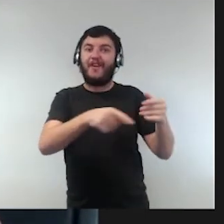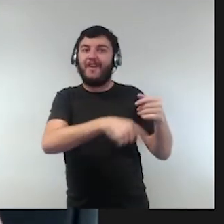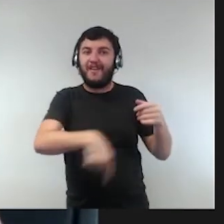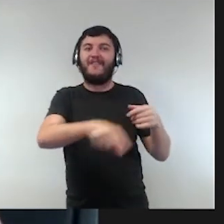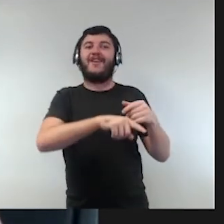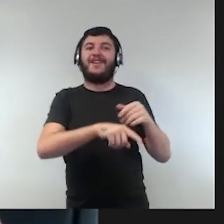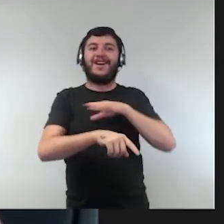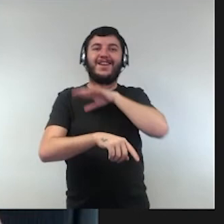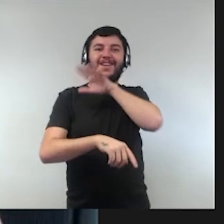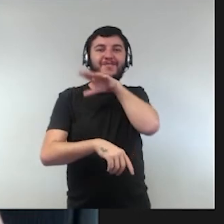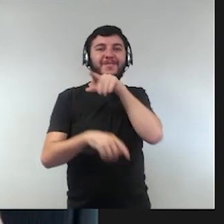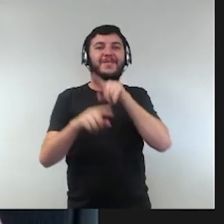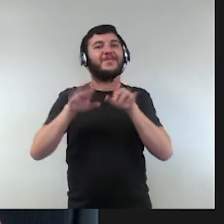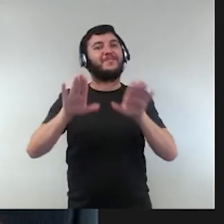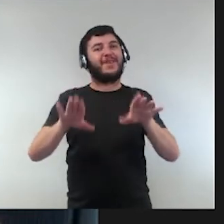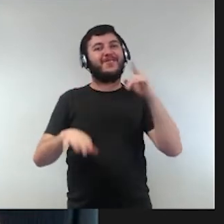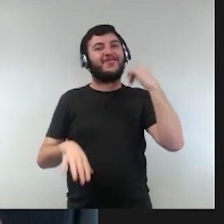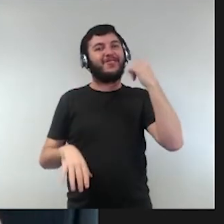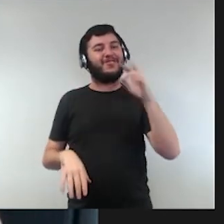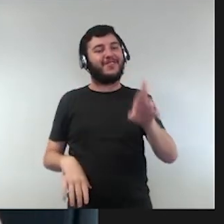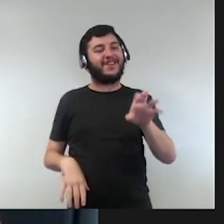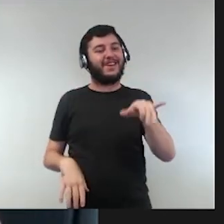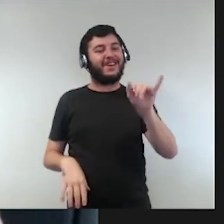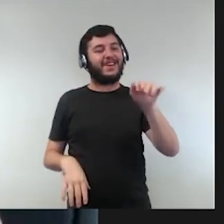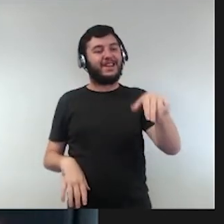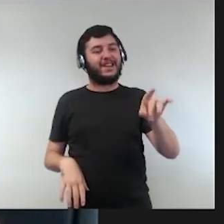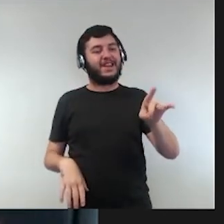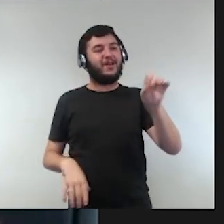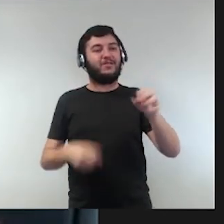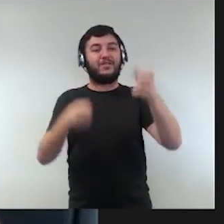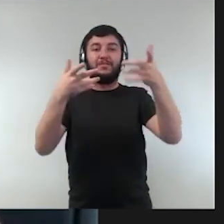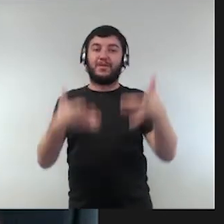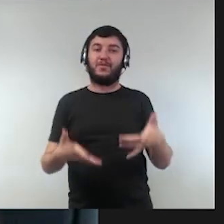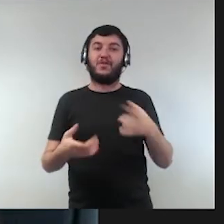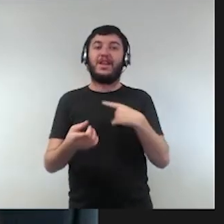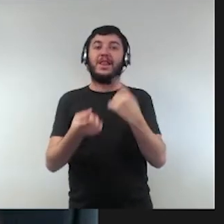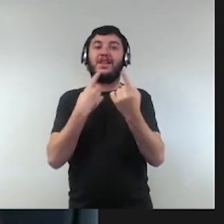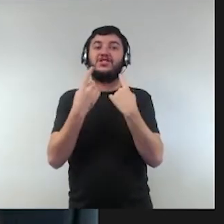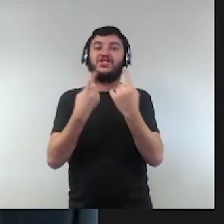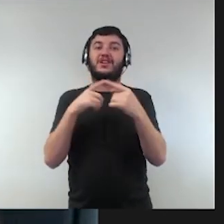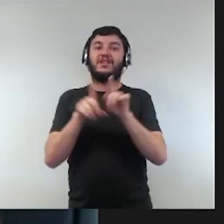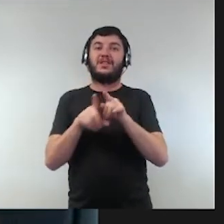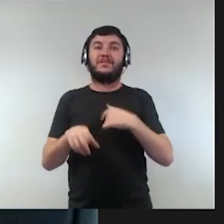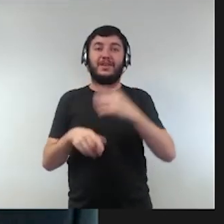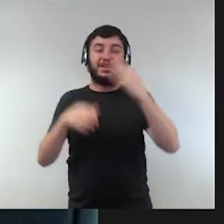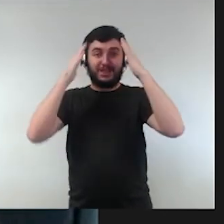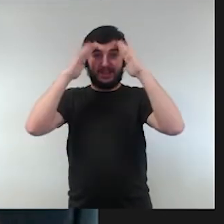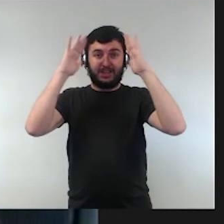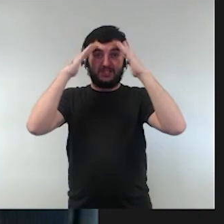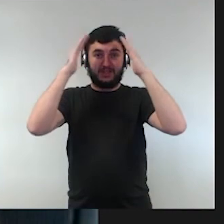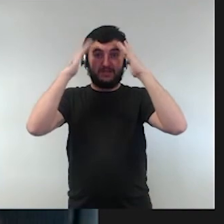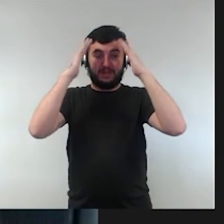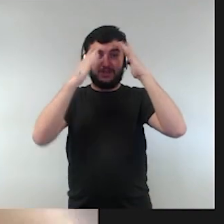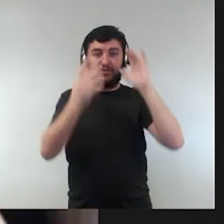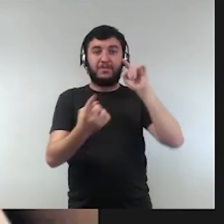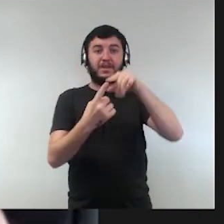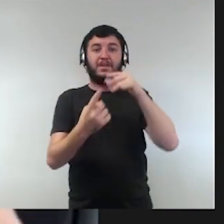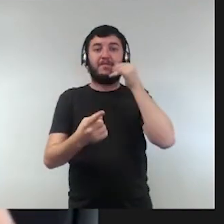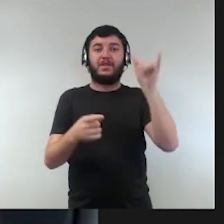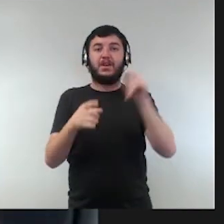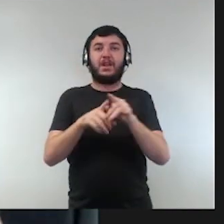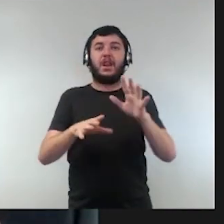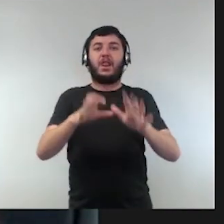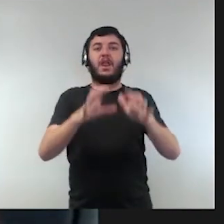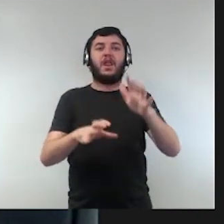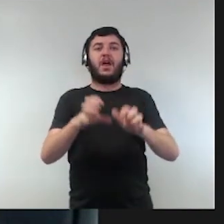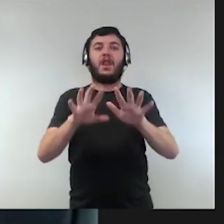como disse o doutor Reinaldo, com muito diálogo, com entendimento comum, para que não haja qualquer tipo de conflito, não mais